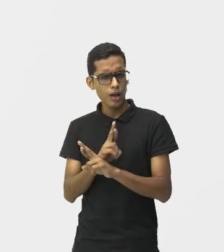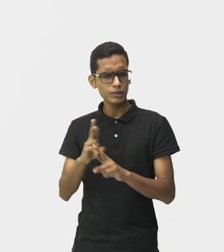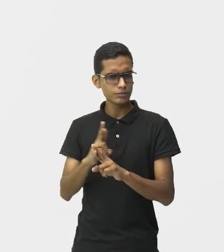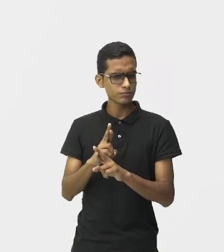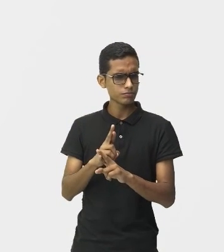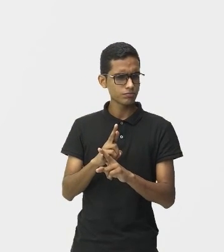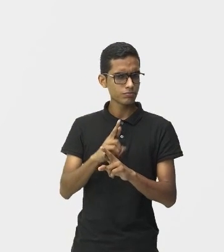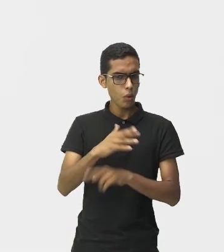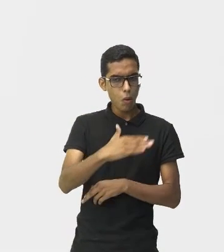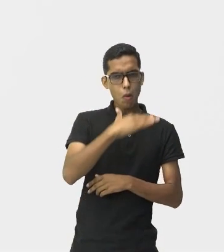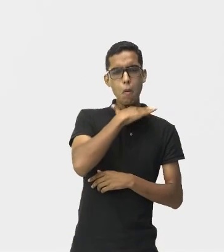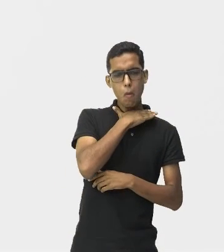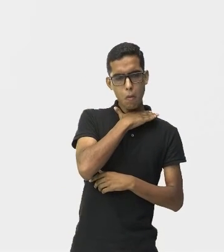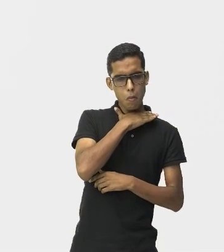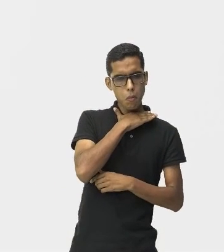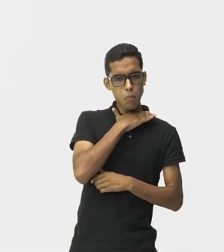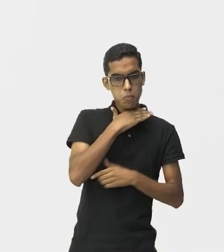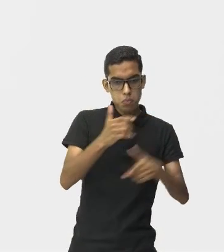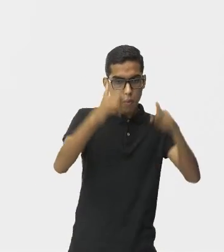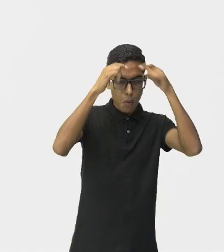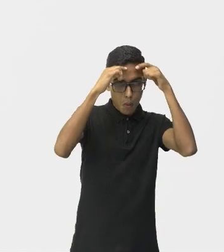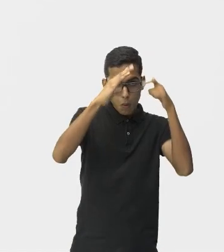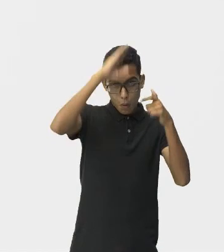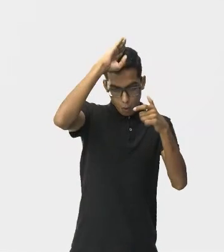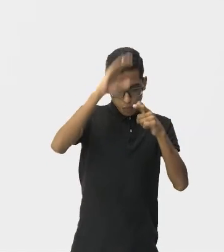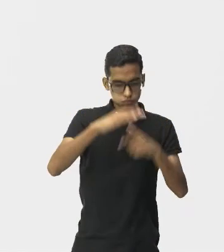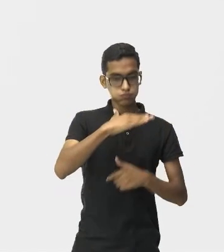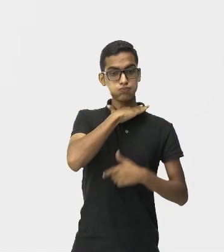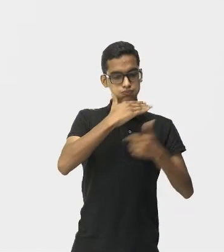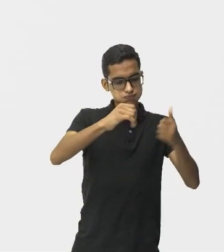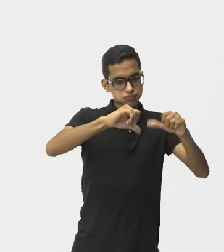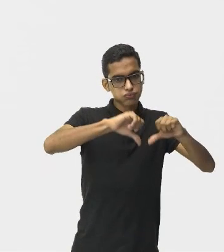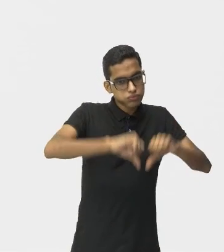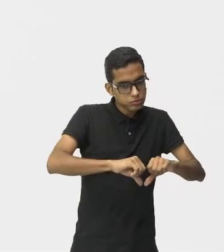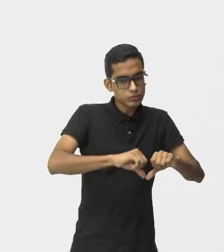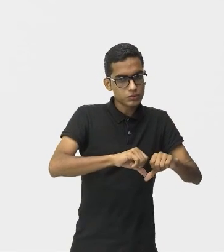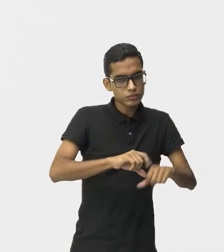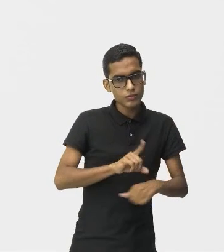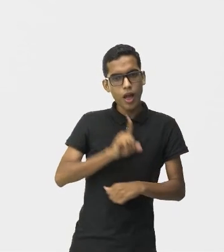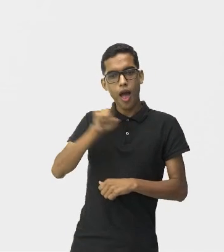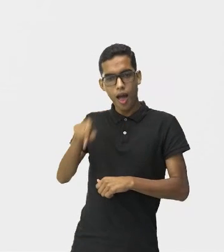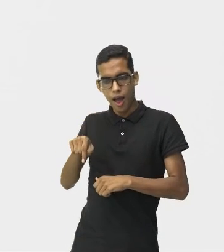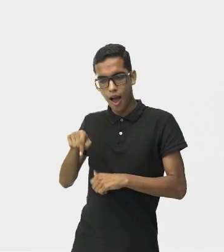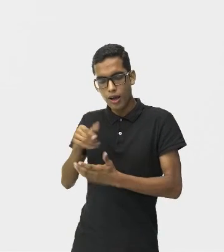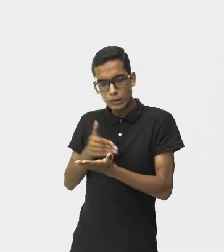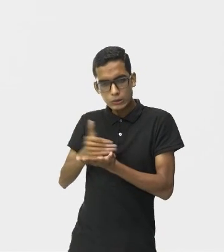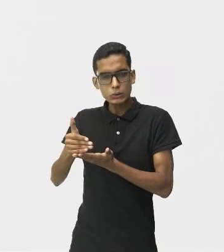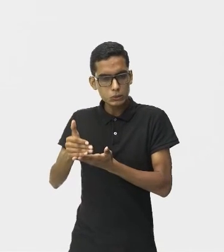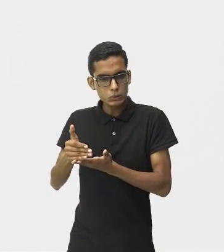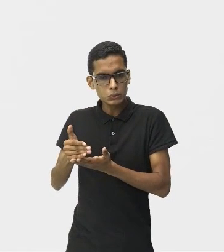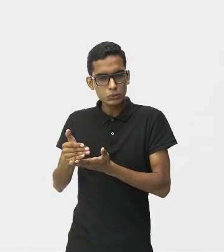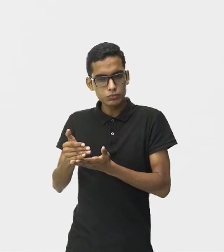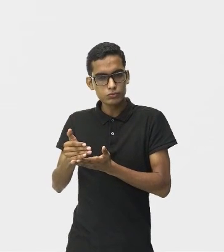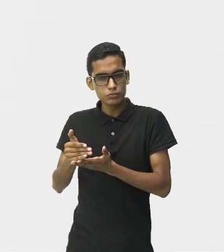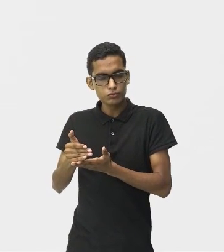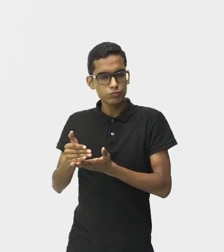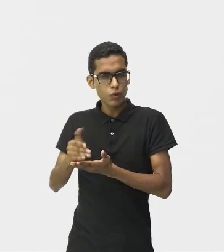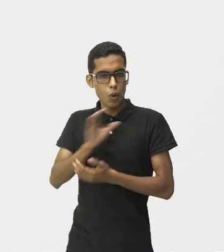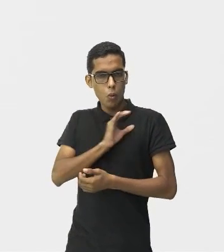a crise do Império Romano em crise, e a chegada e expansão das práticas